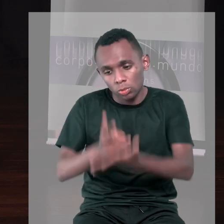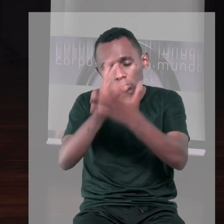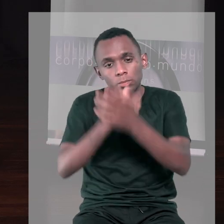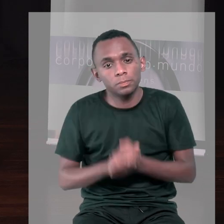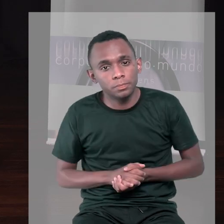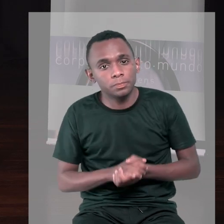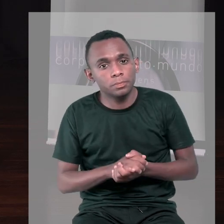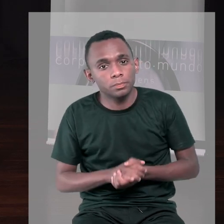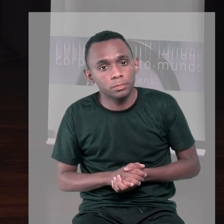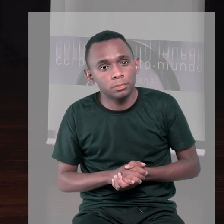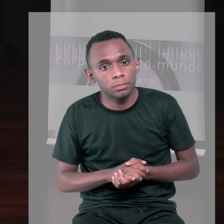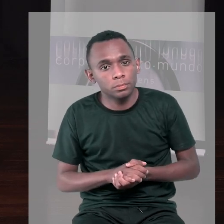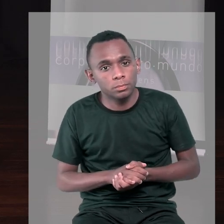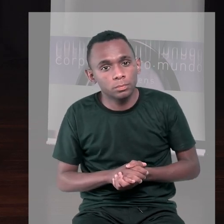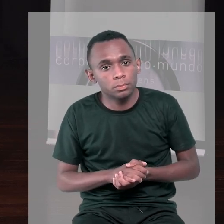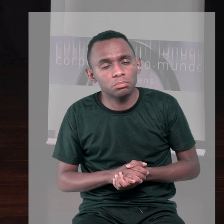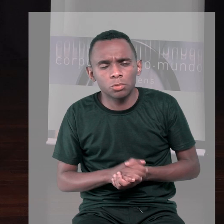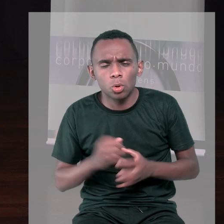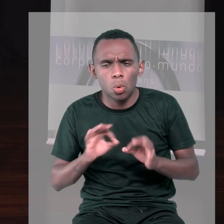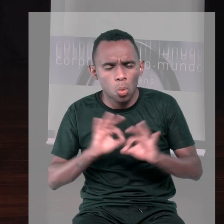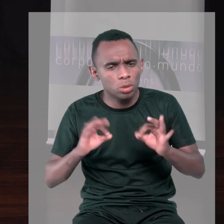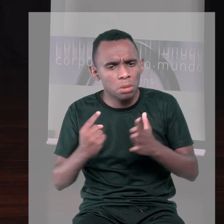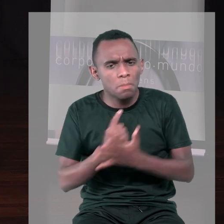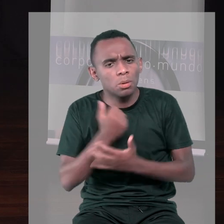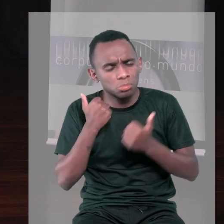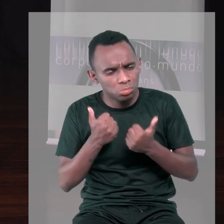questão. Ótimas questões, né? E